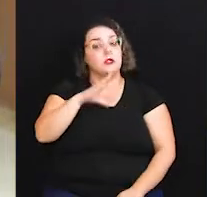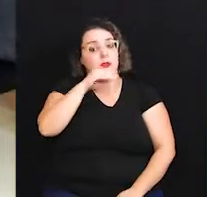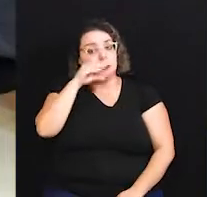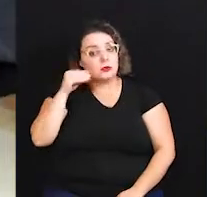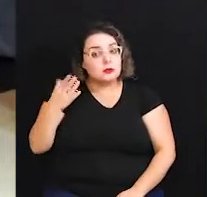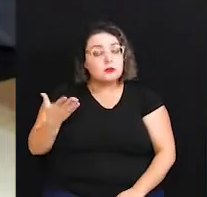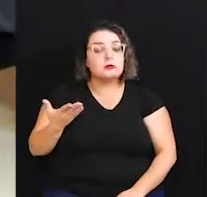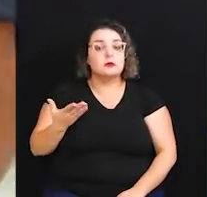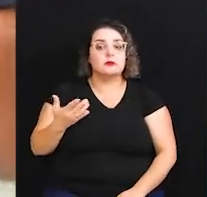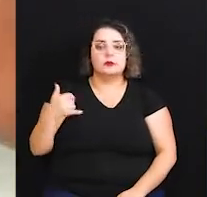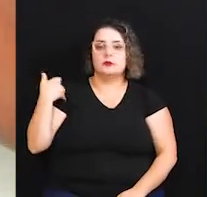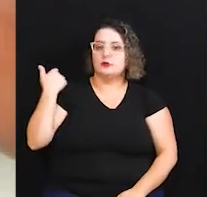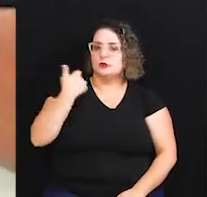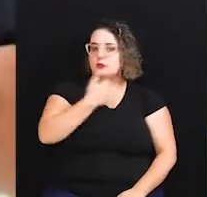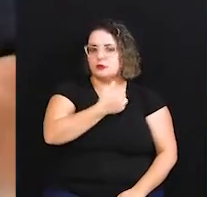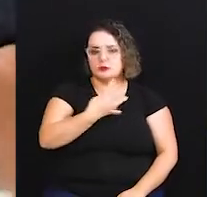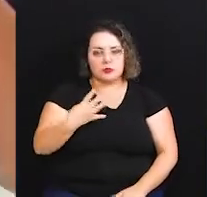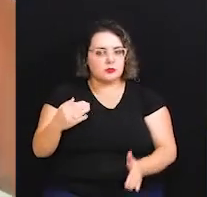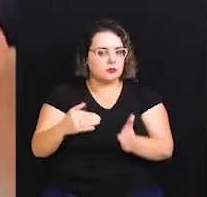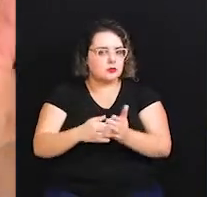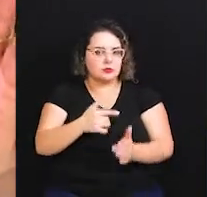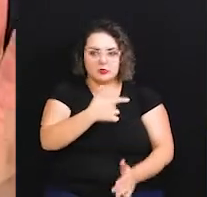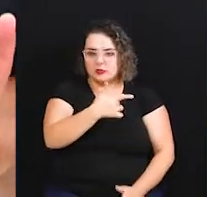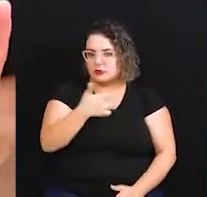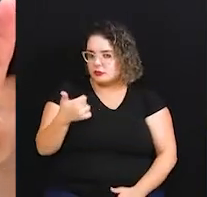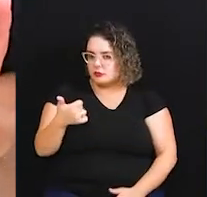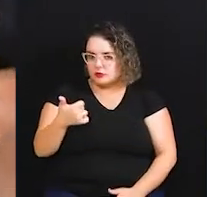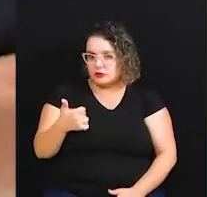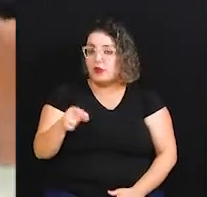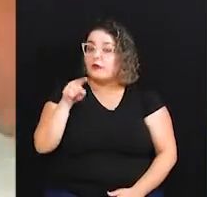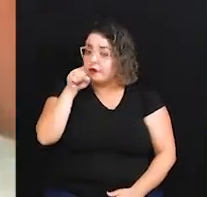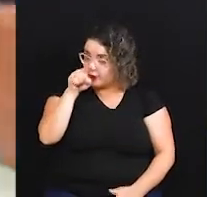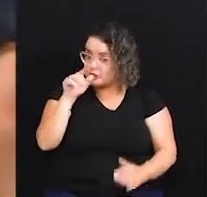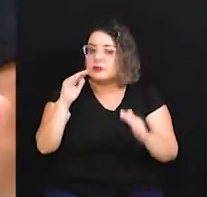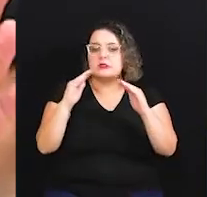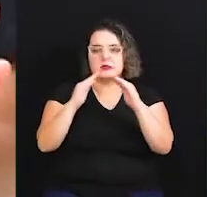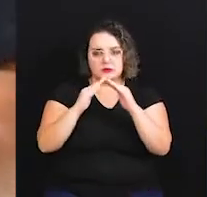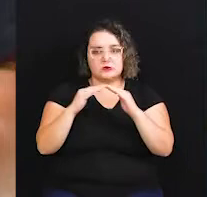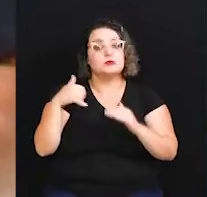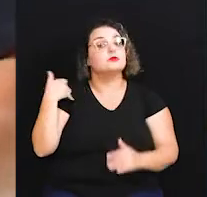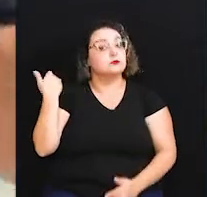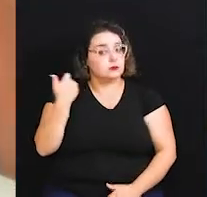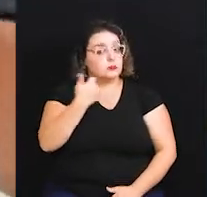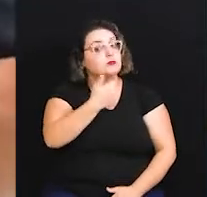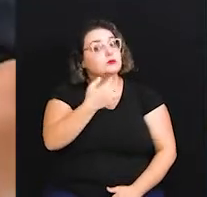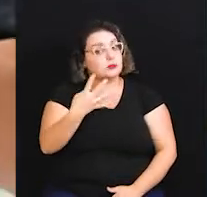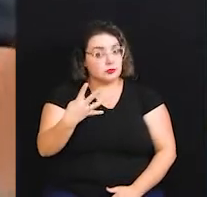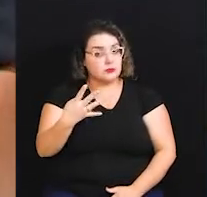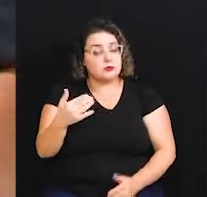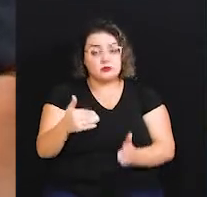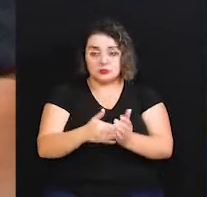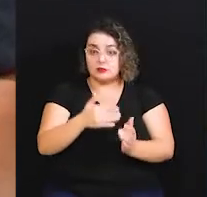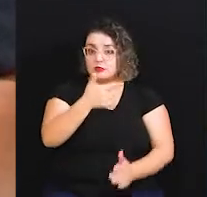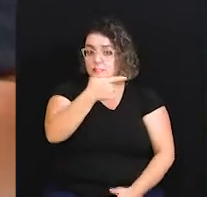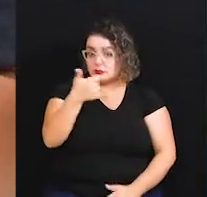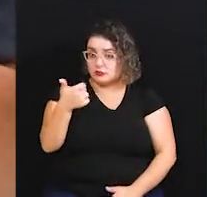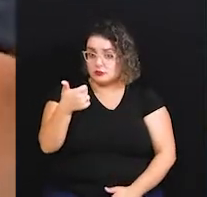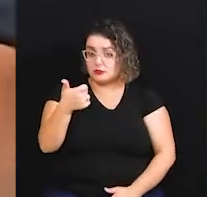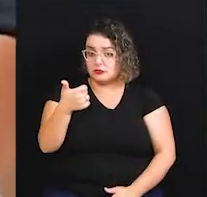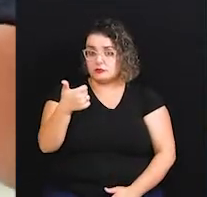os adolescentes ali, gente, dos 14 aos 21 anos. Você que está em casa, dos 14 aos 21